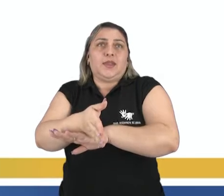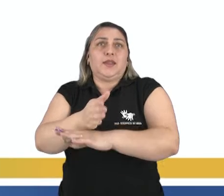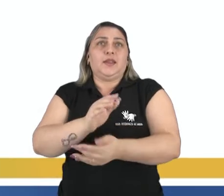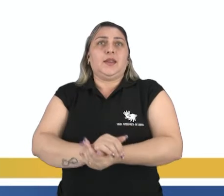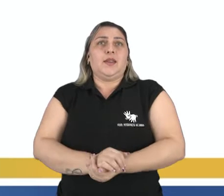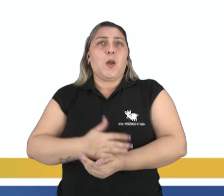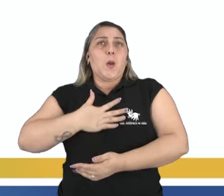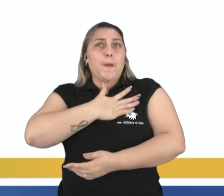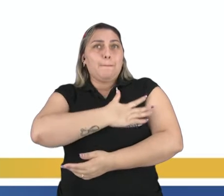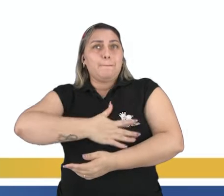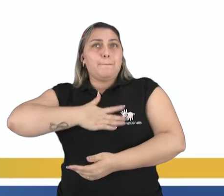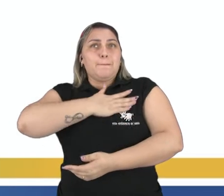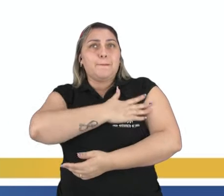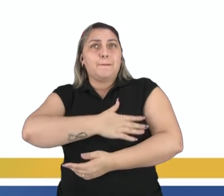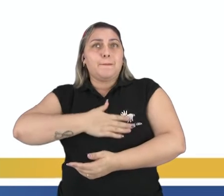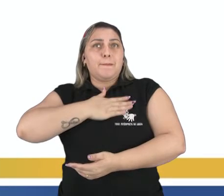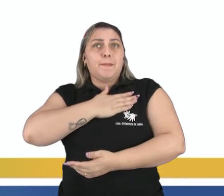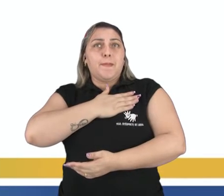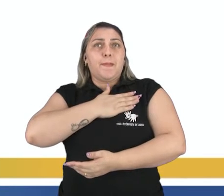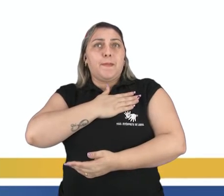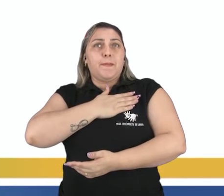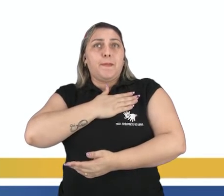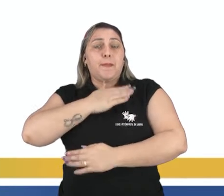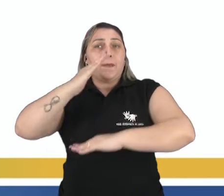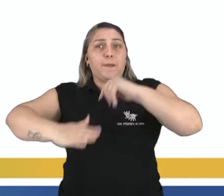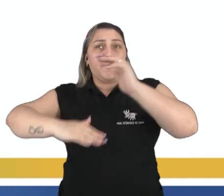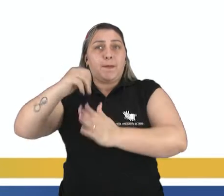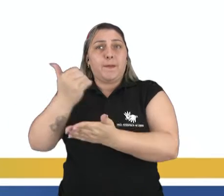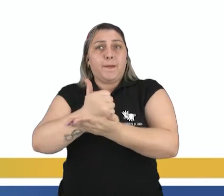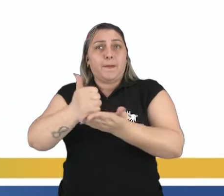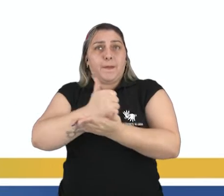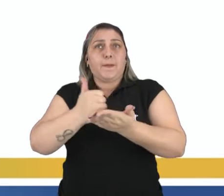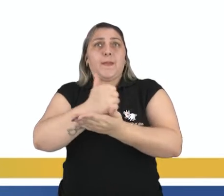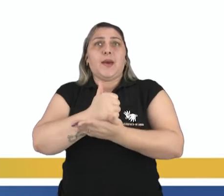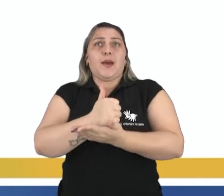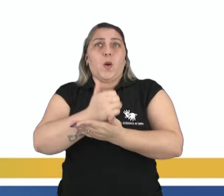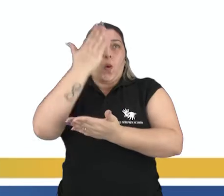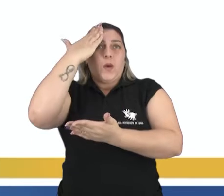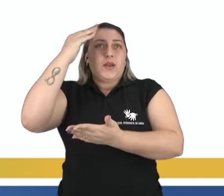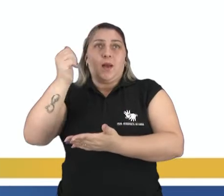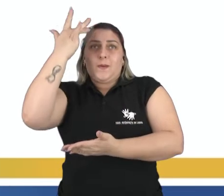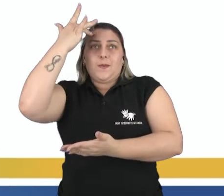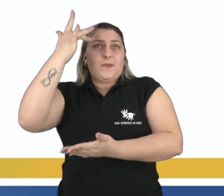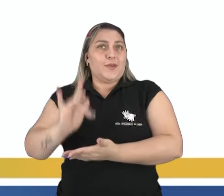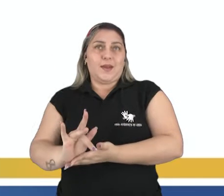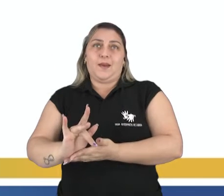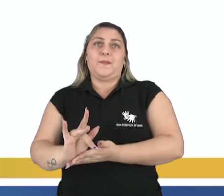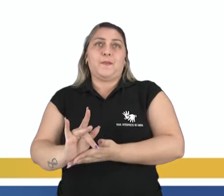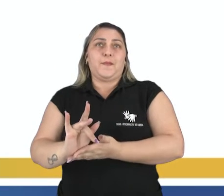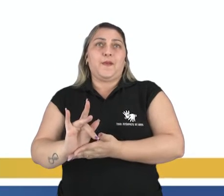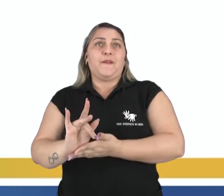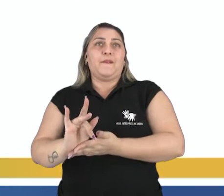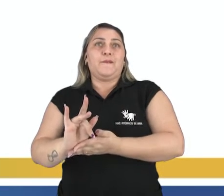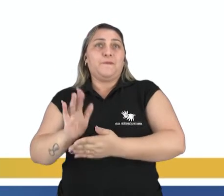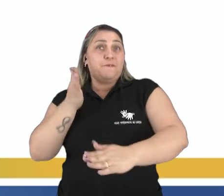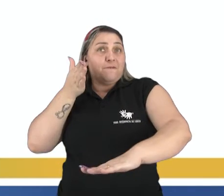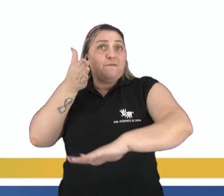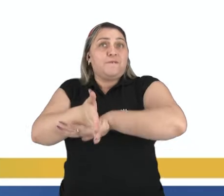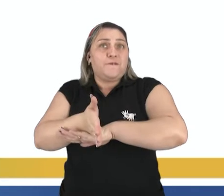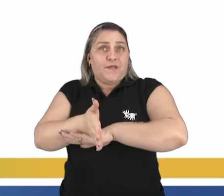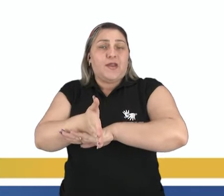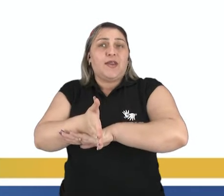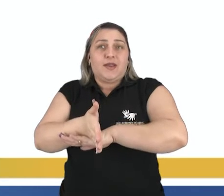O prazer do farmacêutico foi imenso. O sábio não se indignara até aí visitar, fosse